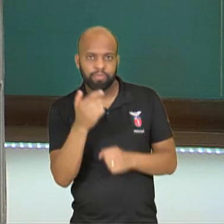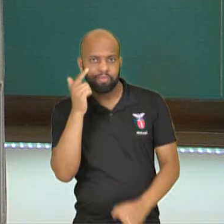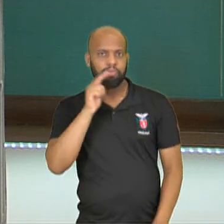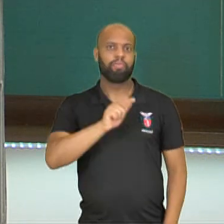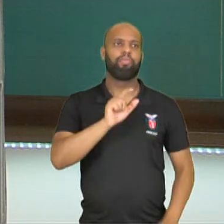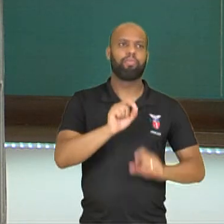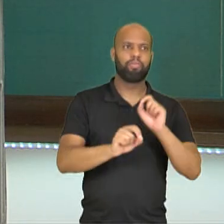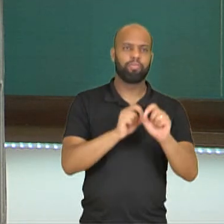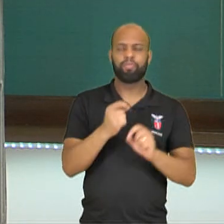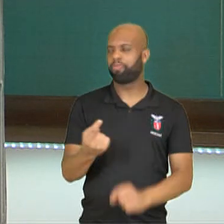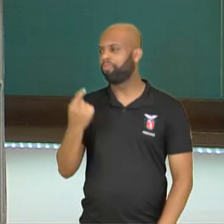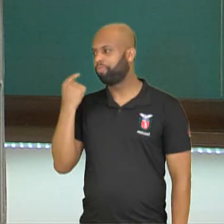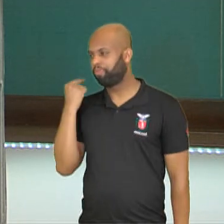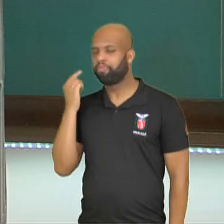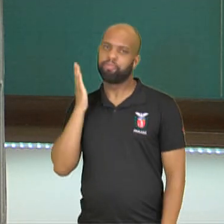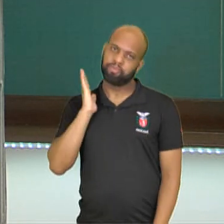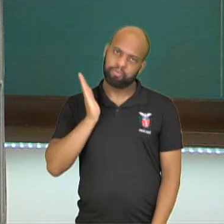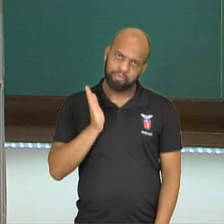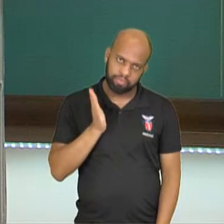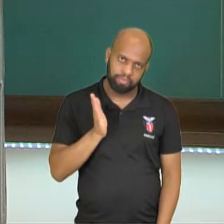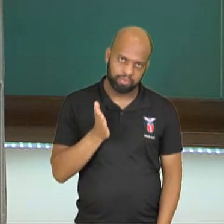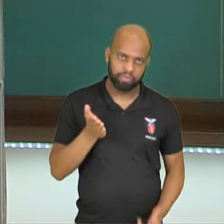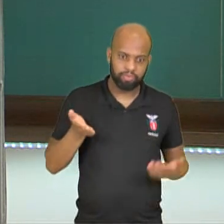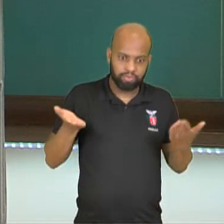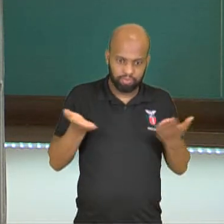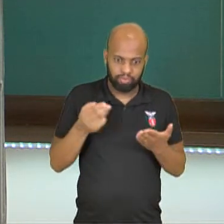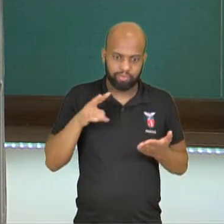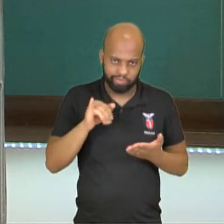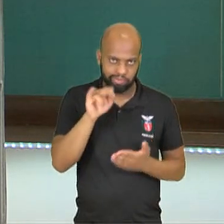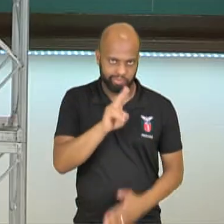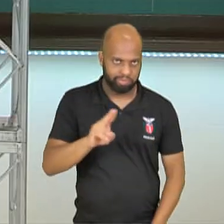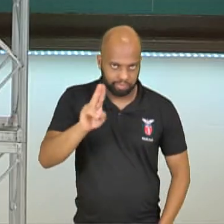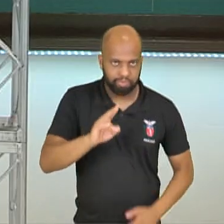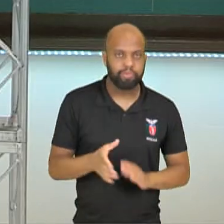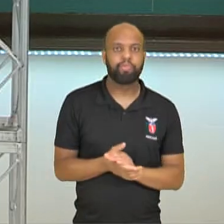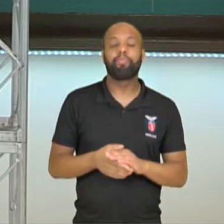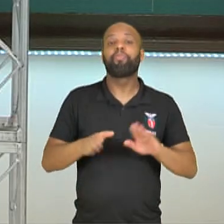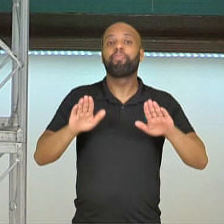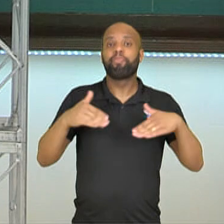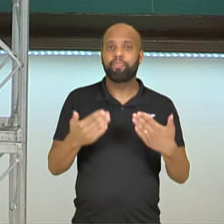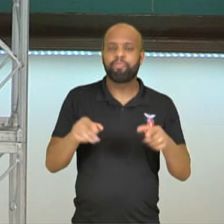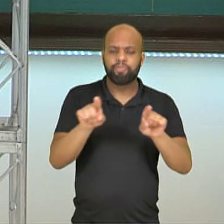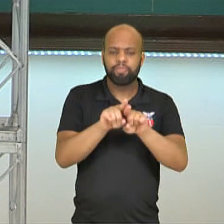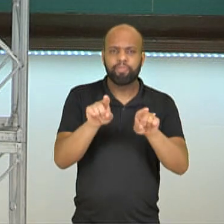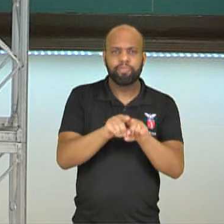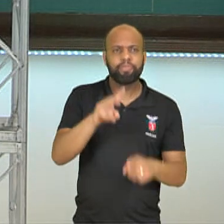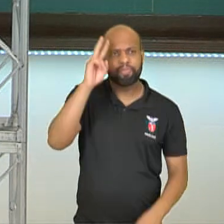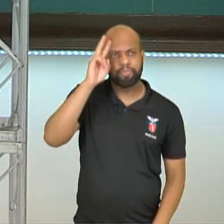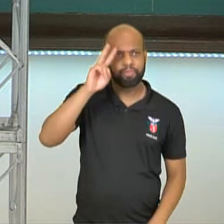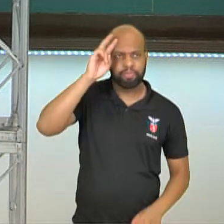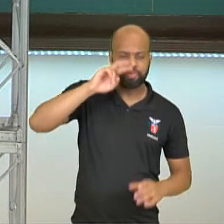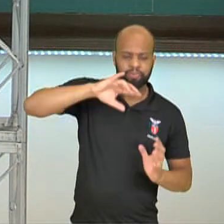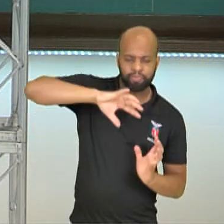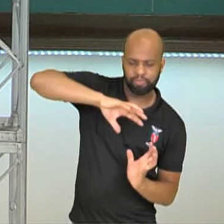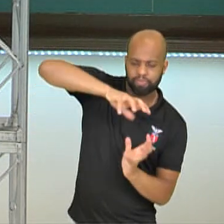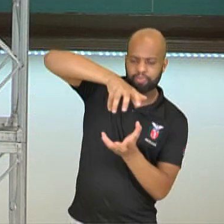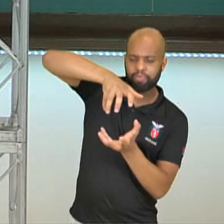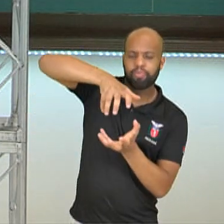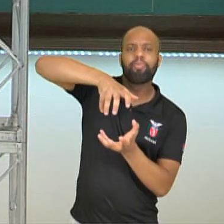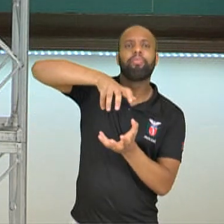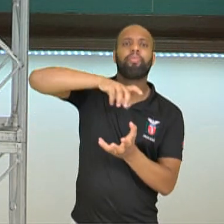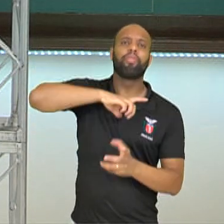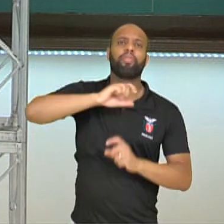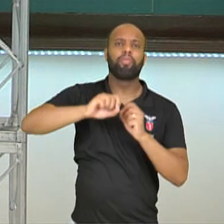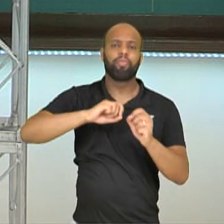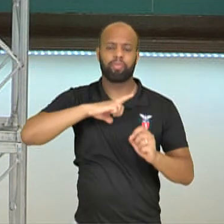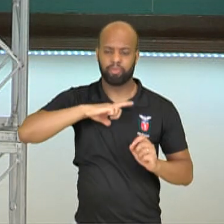trabalhar aquilo que está previsto na nossa aula de hoje. E aí a gente tem que lembrar que o nosso planeta ele está num sistema planetário